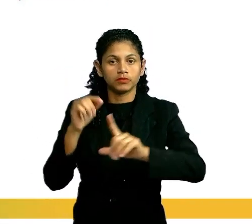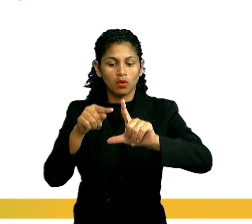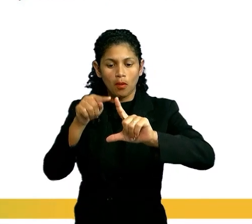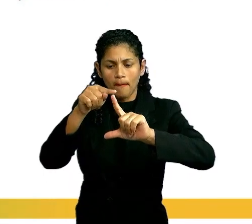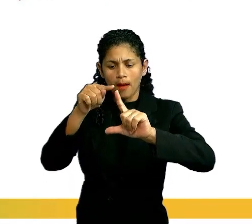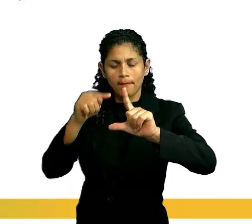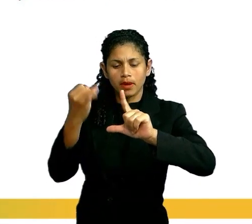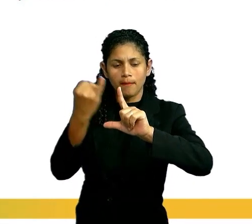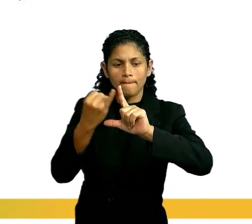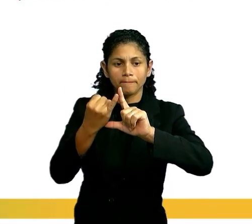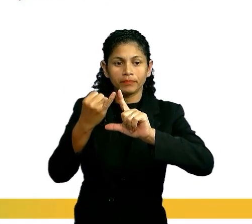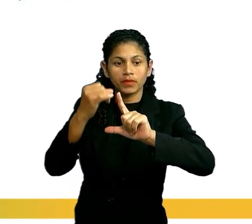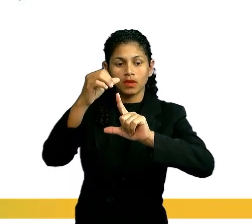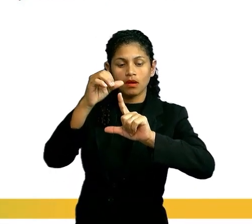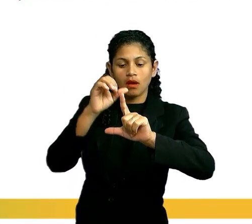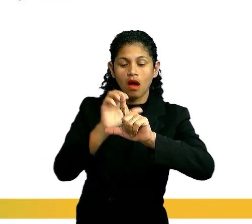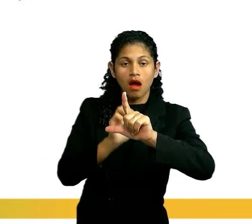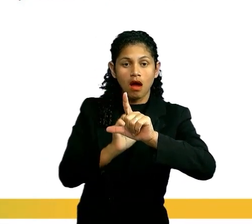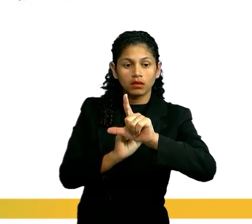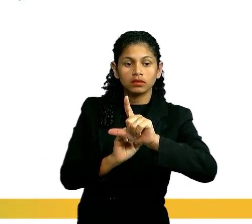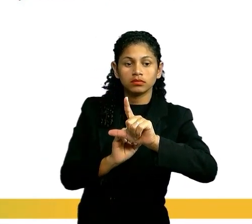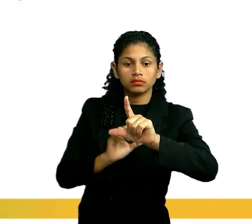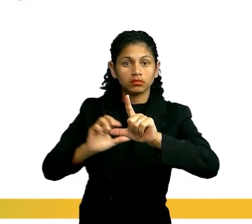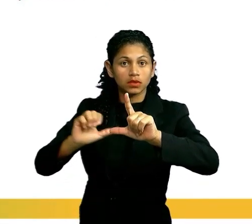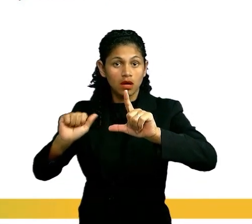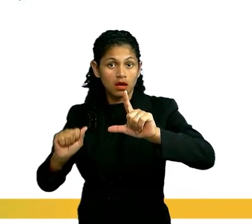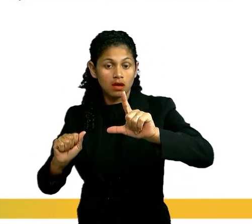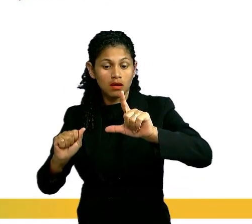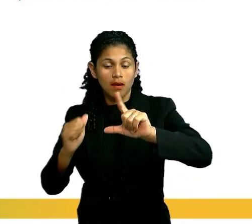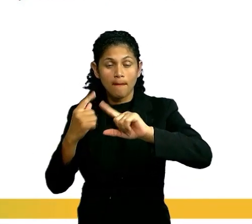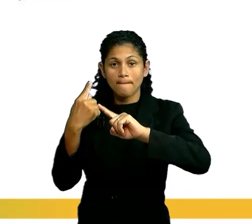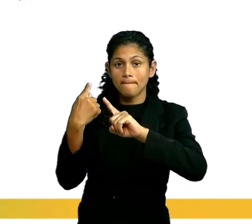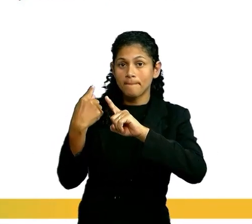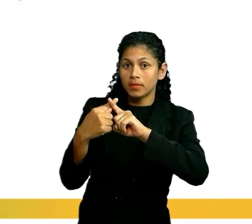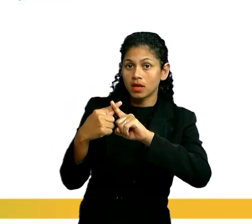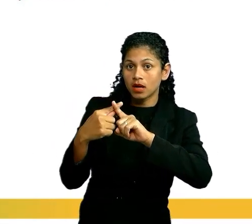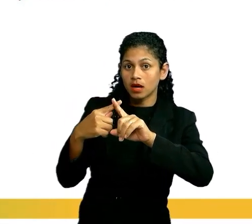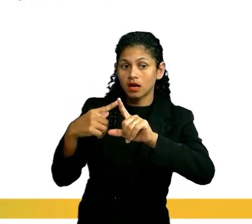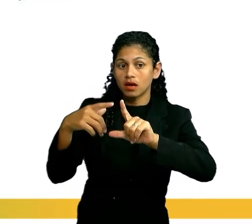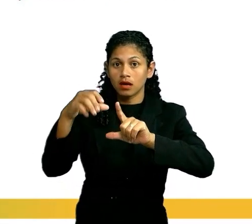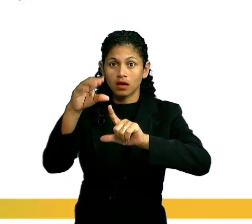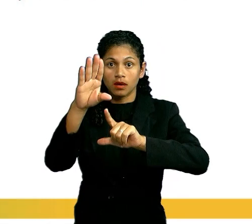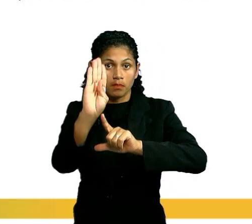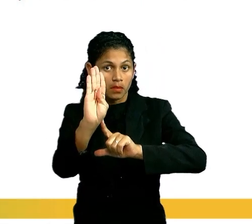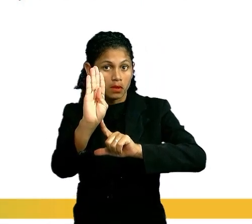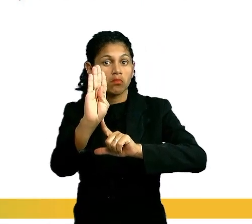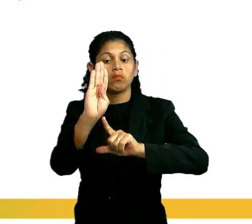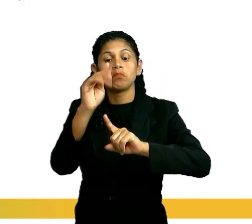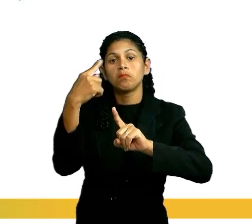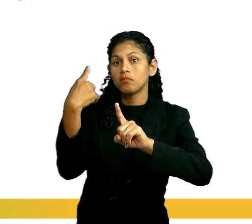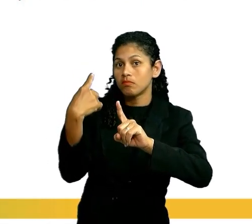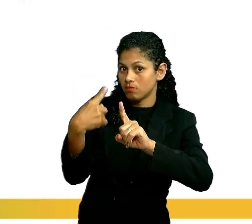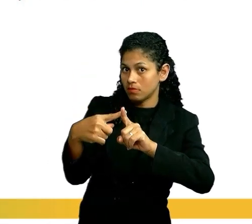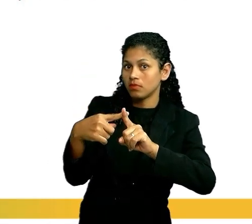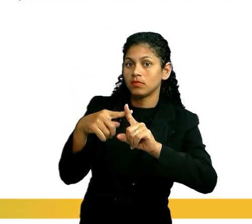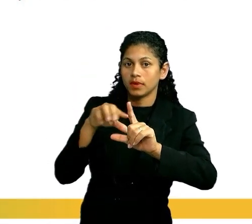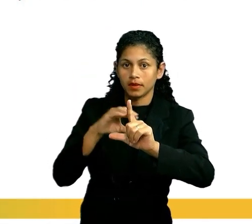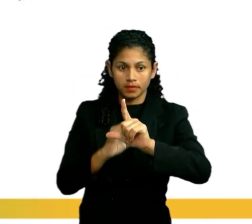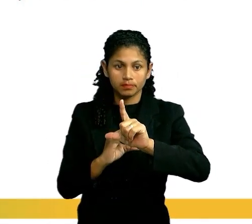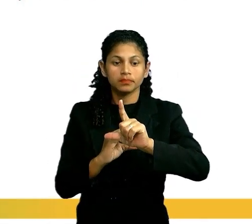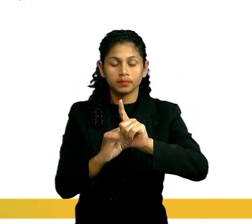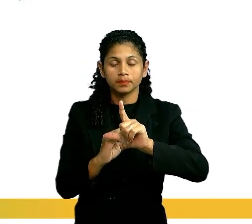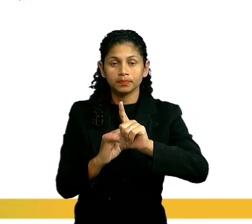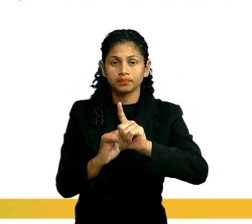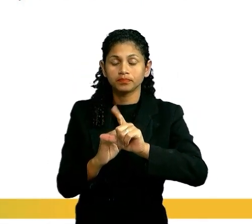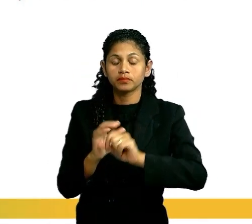A mais B mais C. E o que significa o teorema de Pitágoras? Ele é mais conhecido na